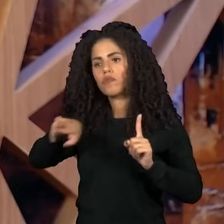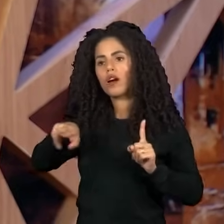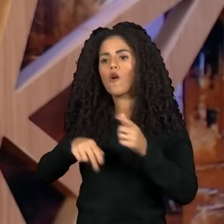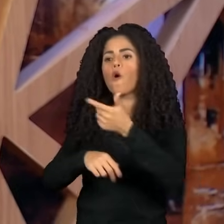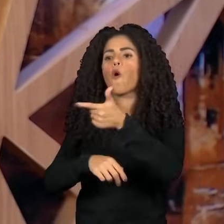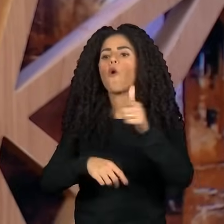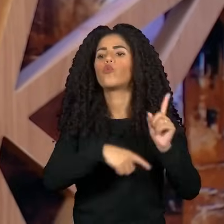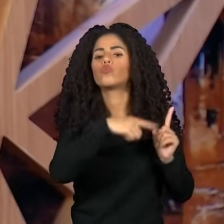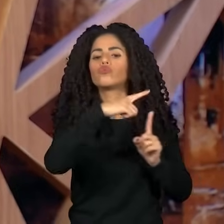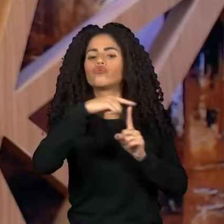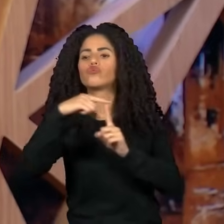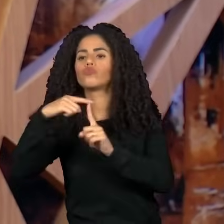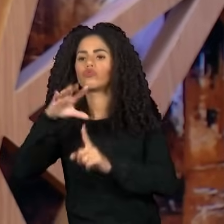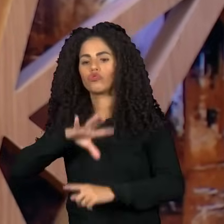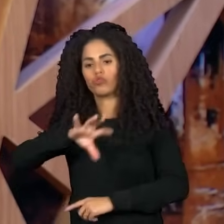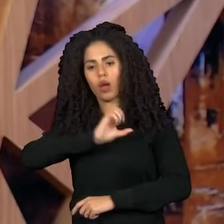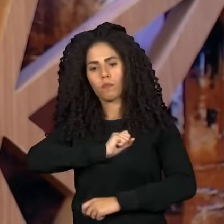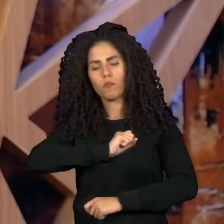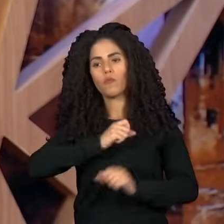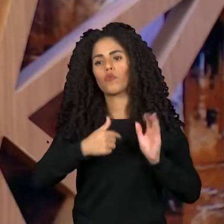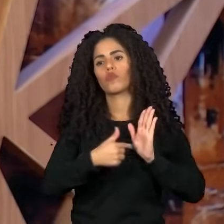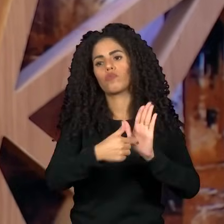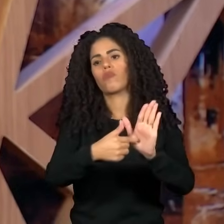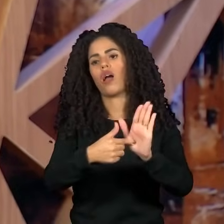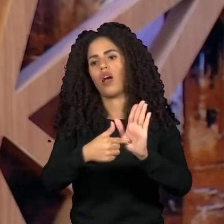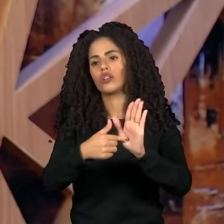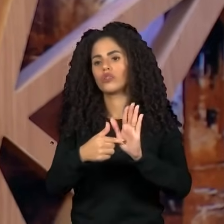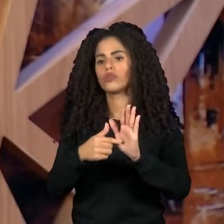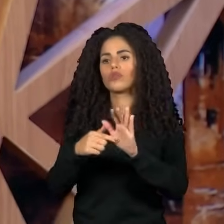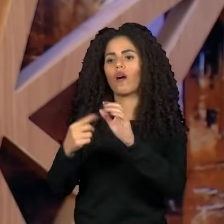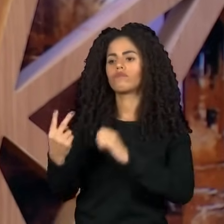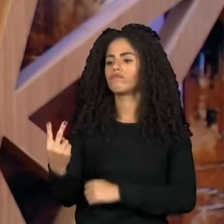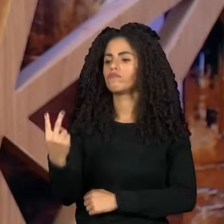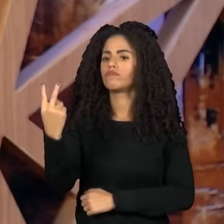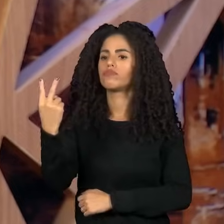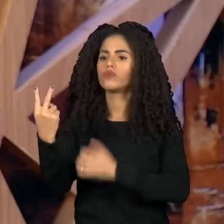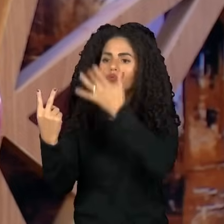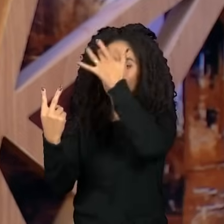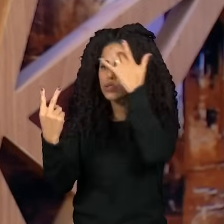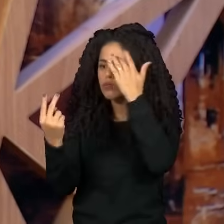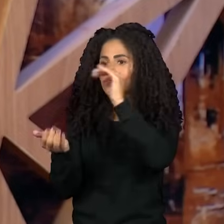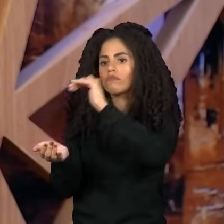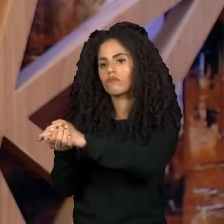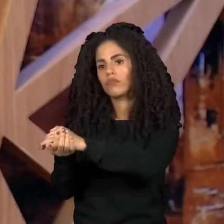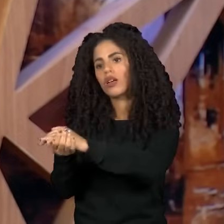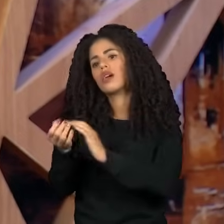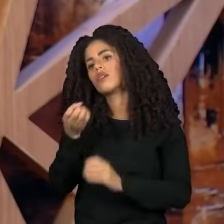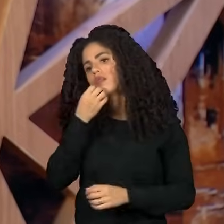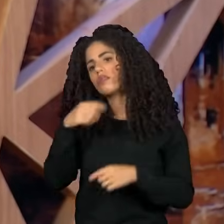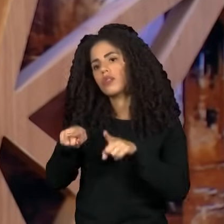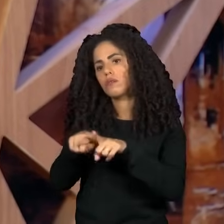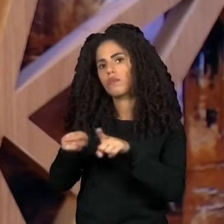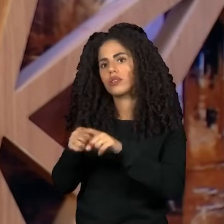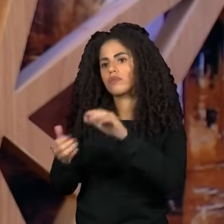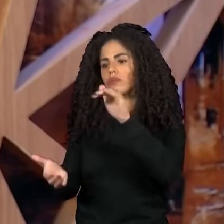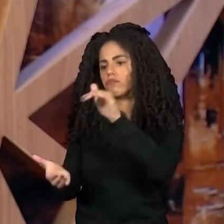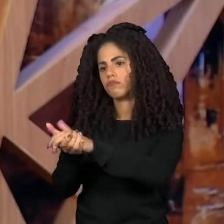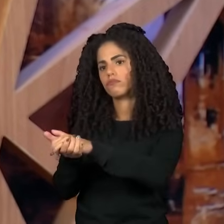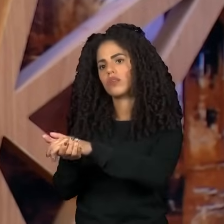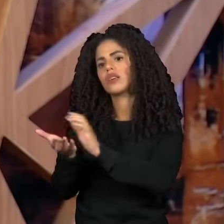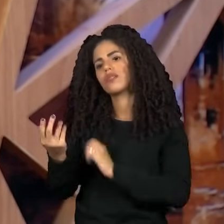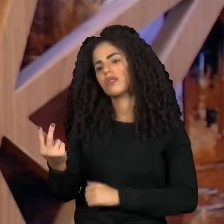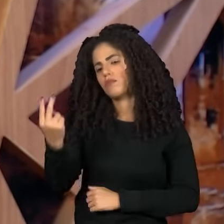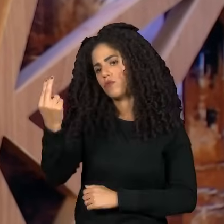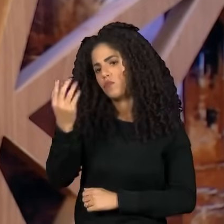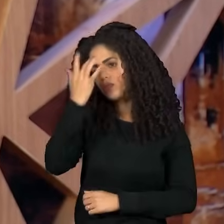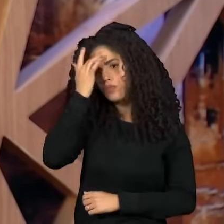outros modelos de relacionamento que não é esse relacionamento monogâmico, que também é uma realidade. O professor Renato Nogueira traz isso